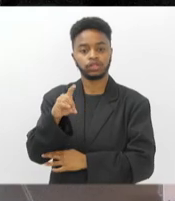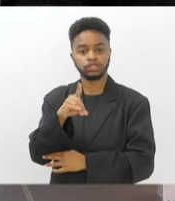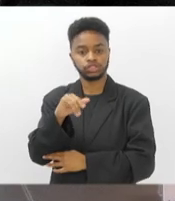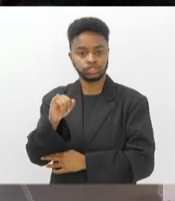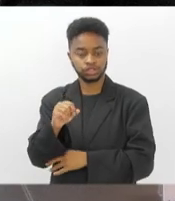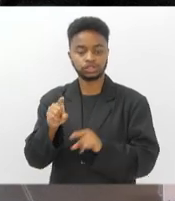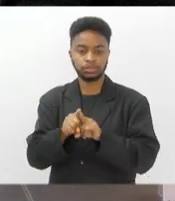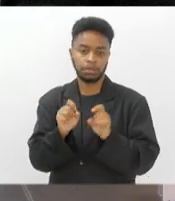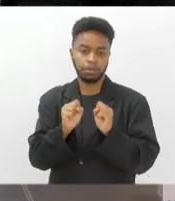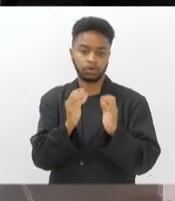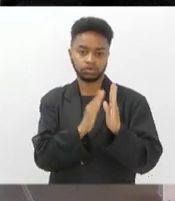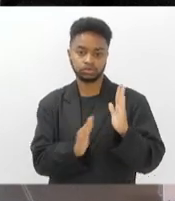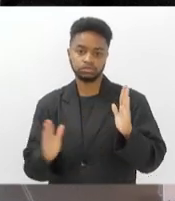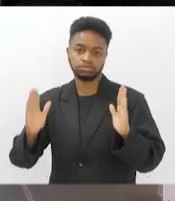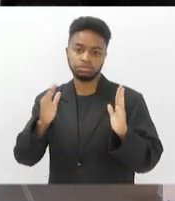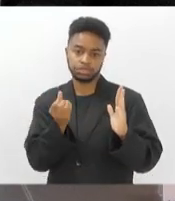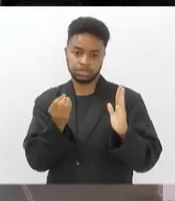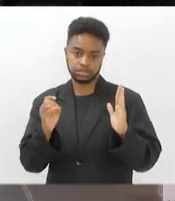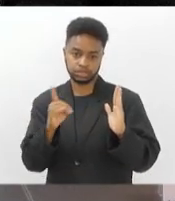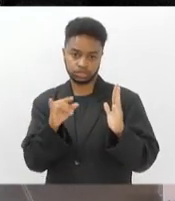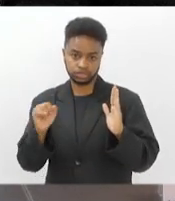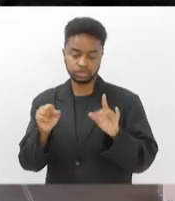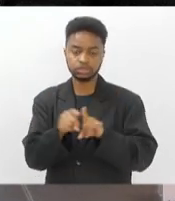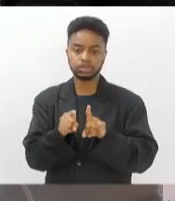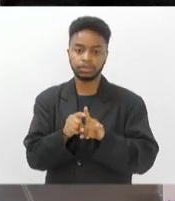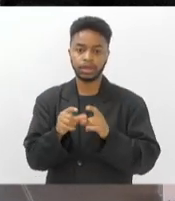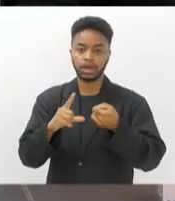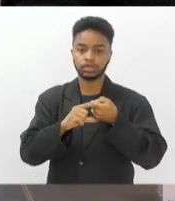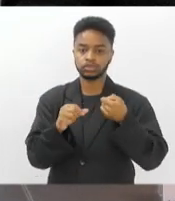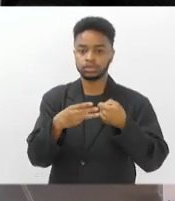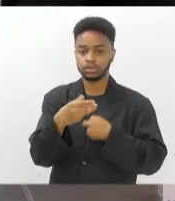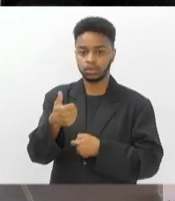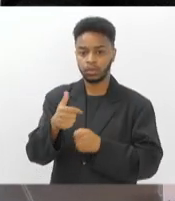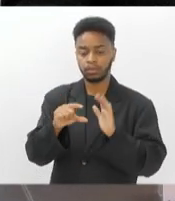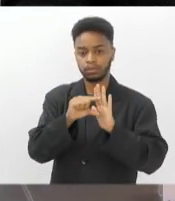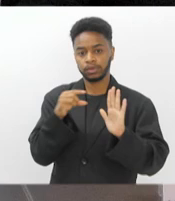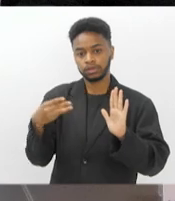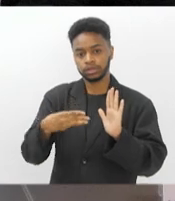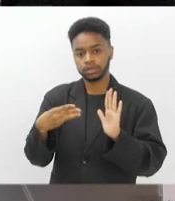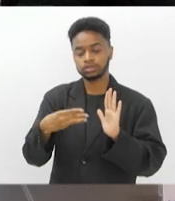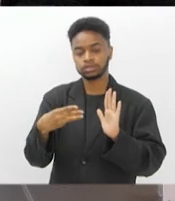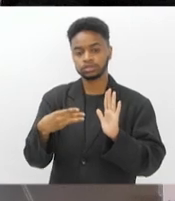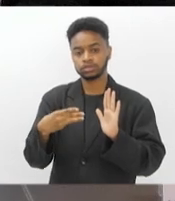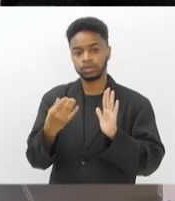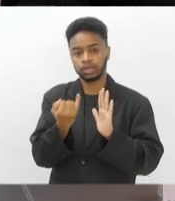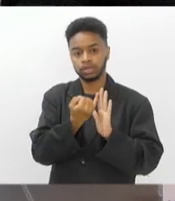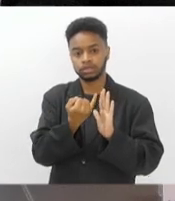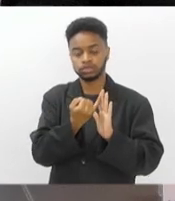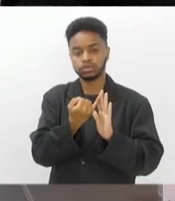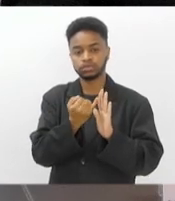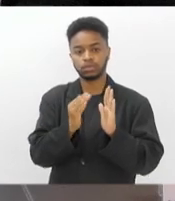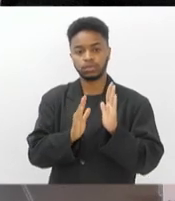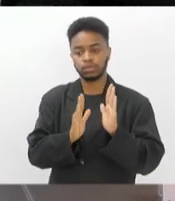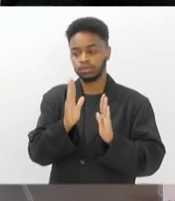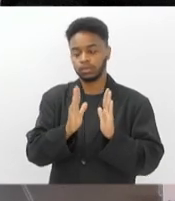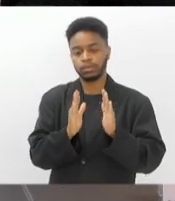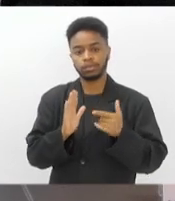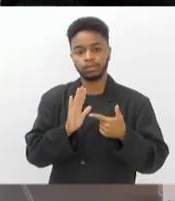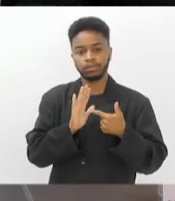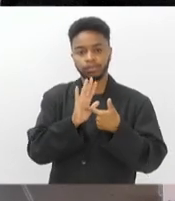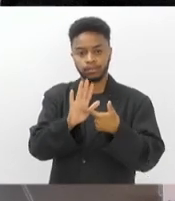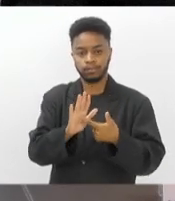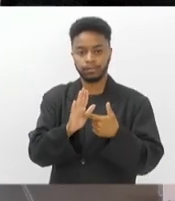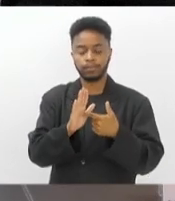60 Além disso nos moldes do que dispõe o artigo 31 parágrafo 1º do do o inciso do prazo do Seu funcionamento é